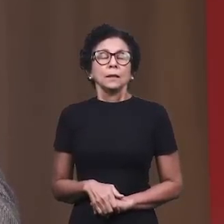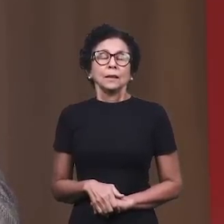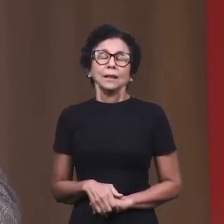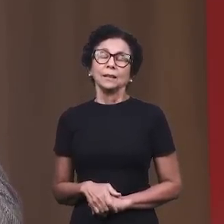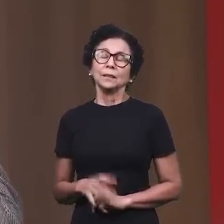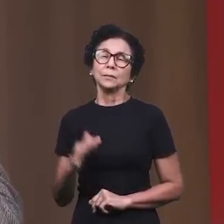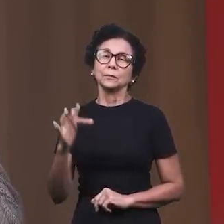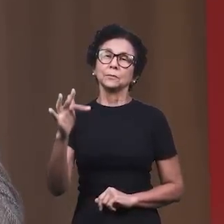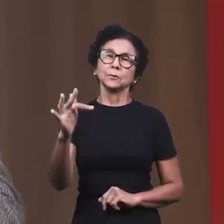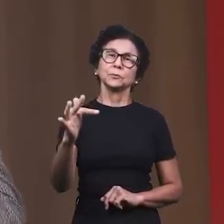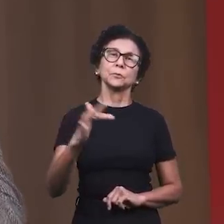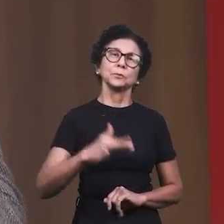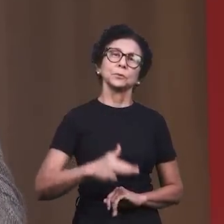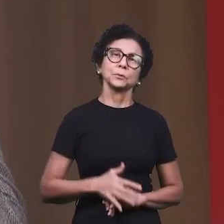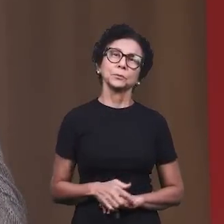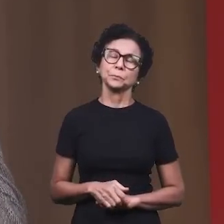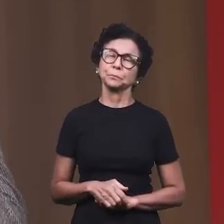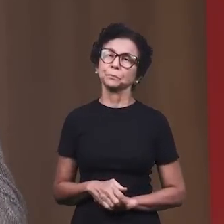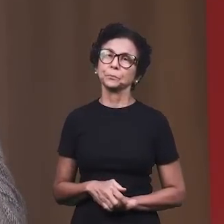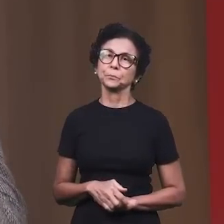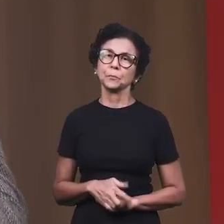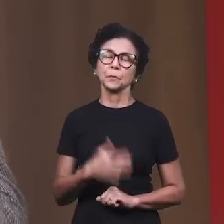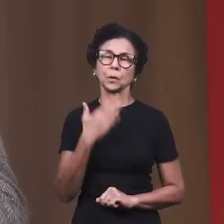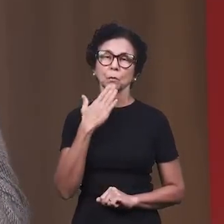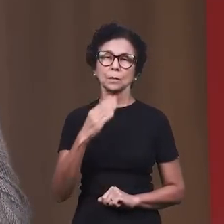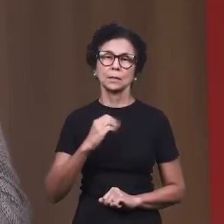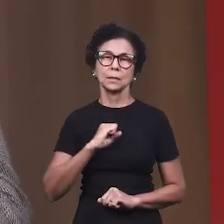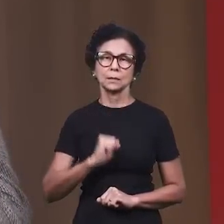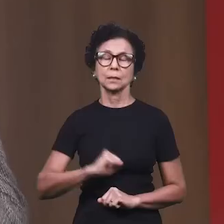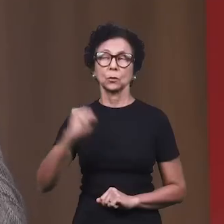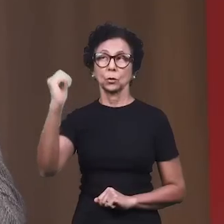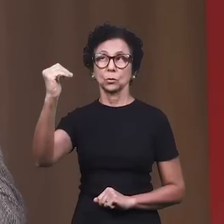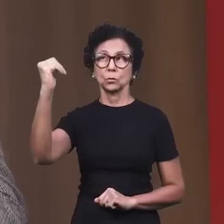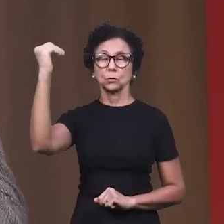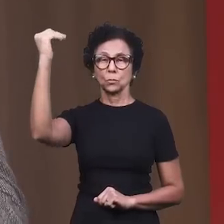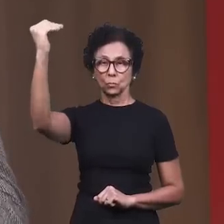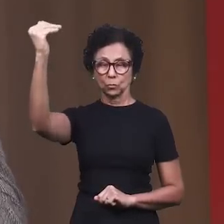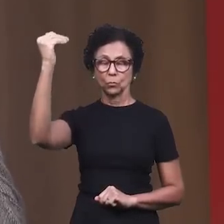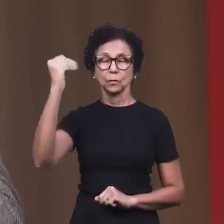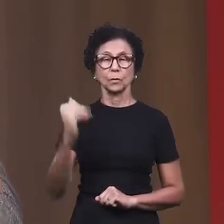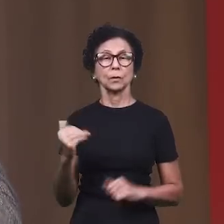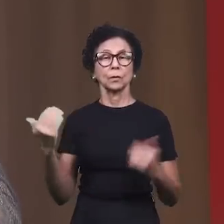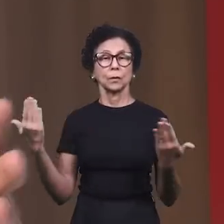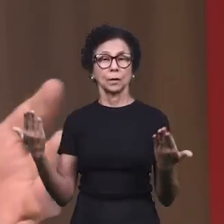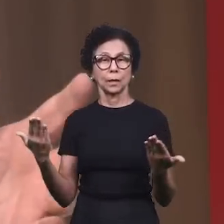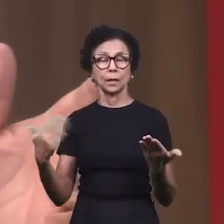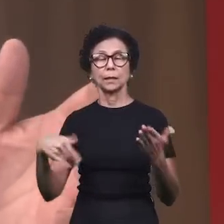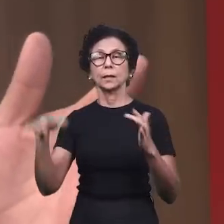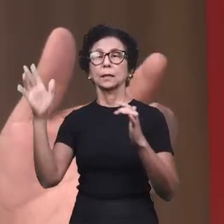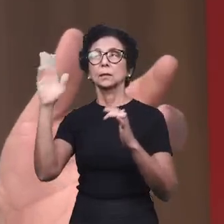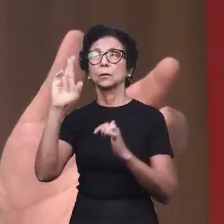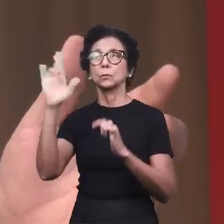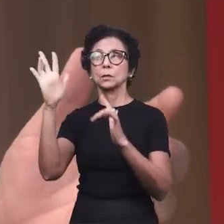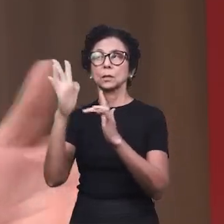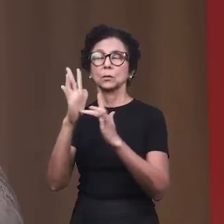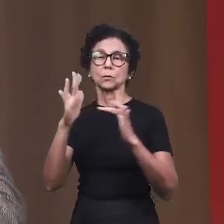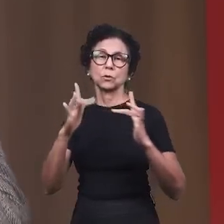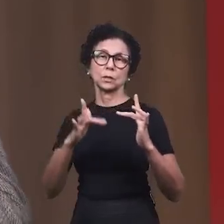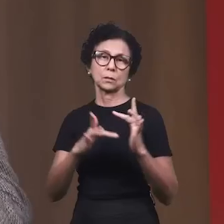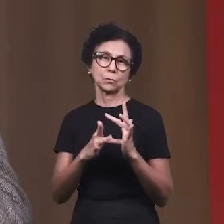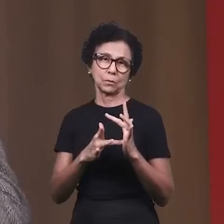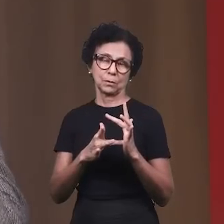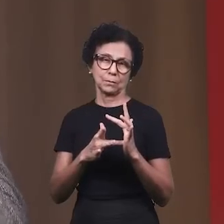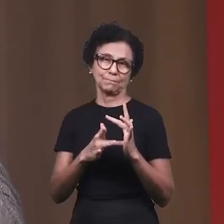futuros. Esse sumo sacerdote é o Senhor Jesus, que lá no altar do